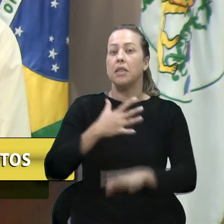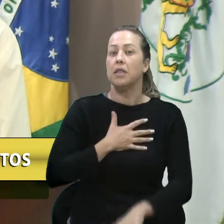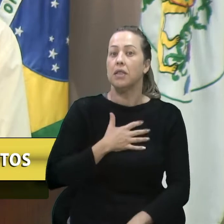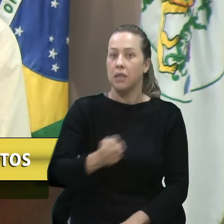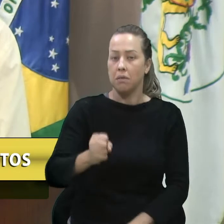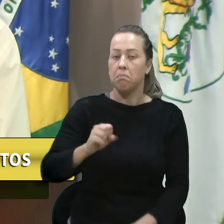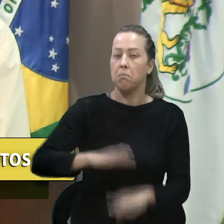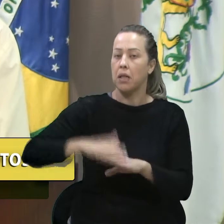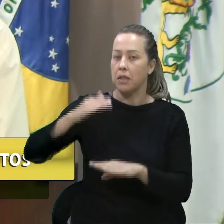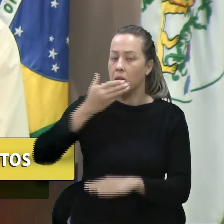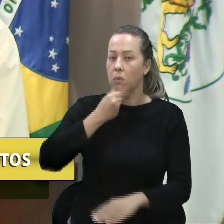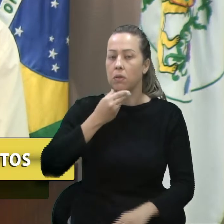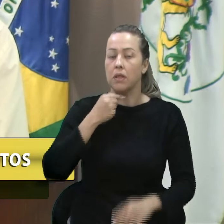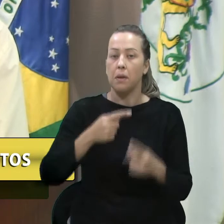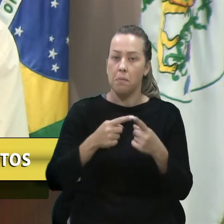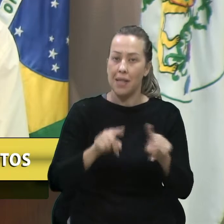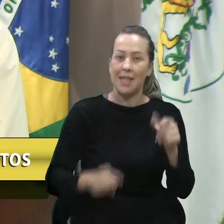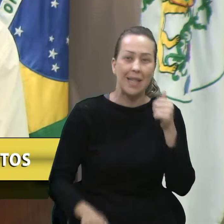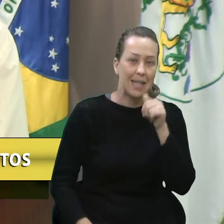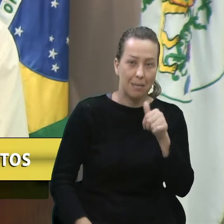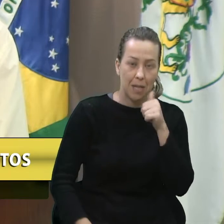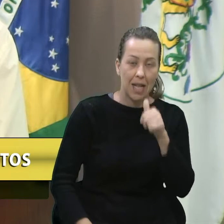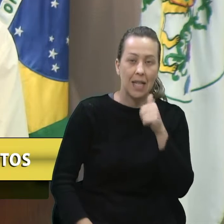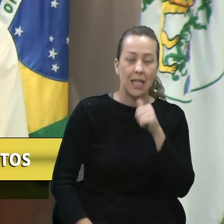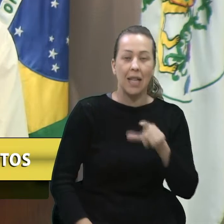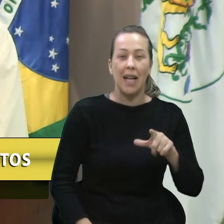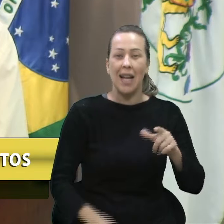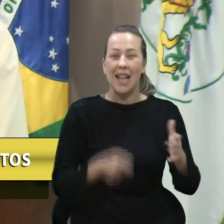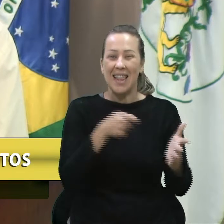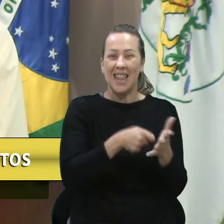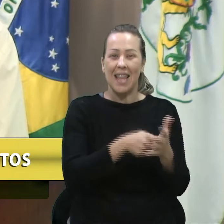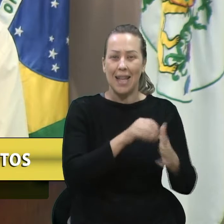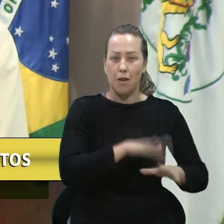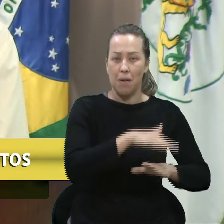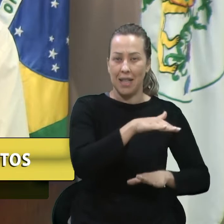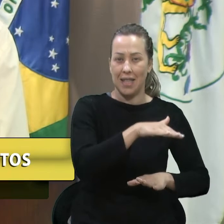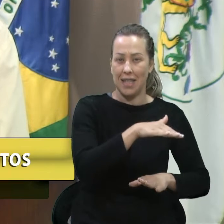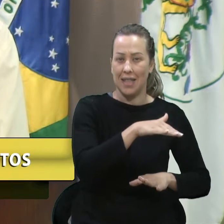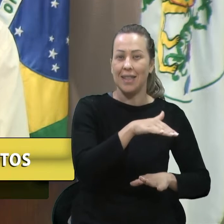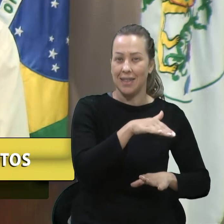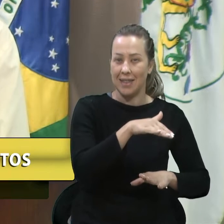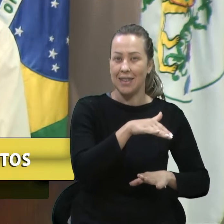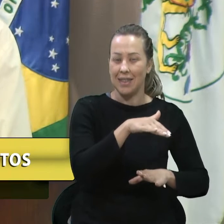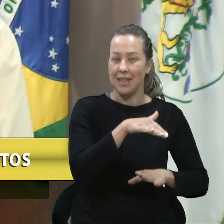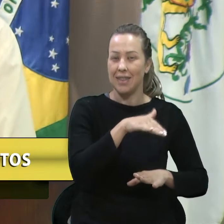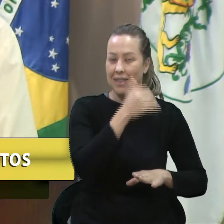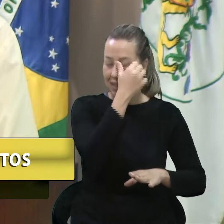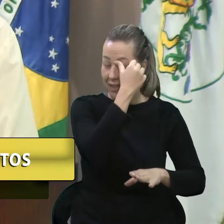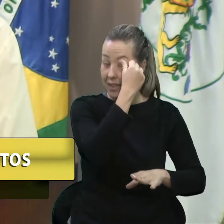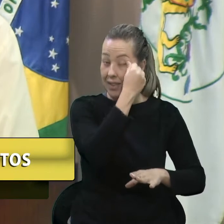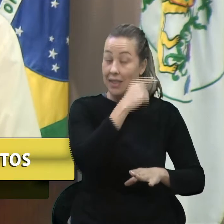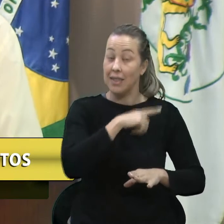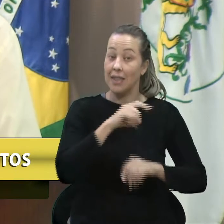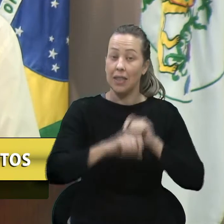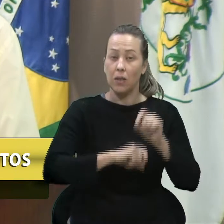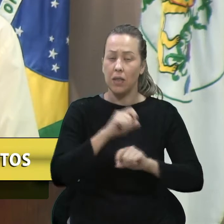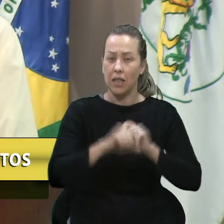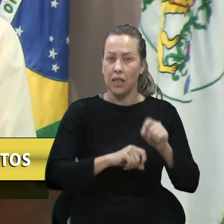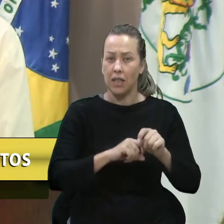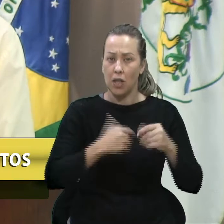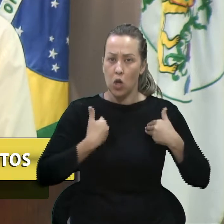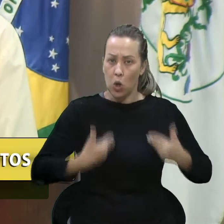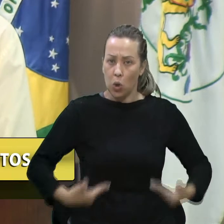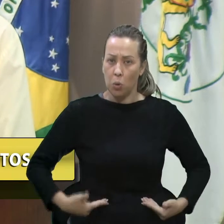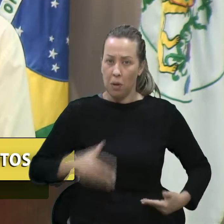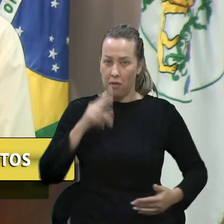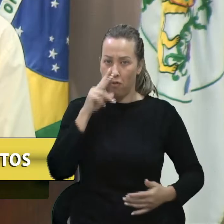mais, mas as meninas tentam mais. Aqui tem a questão do físico, né,